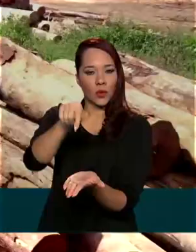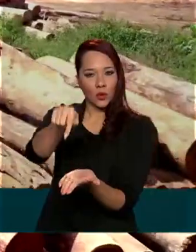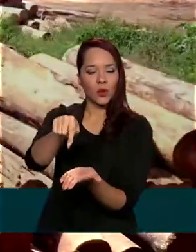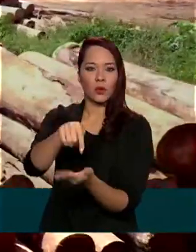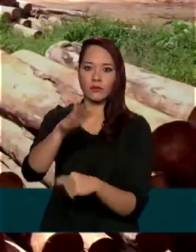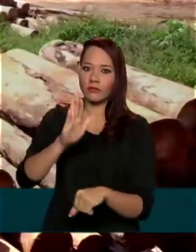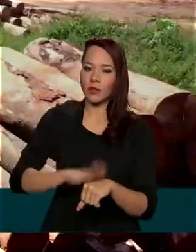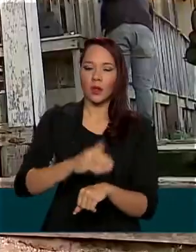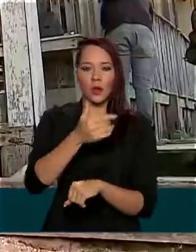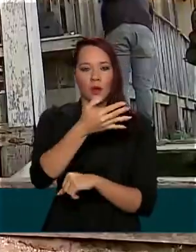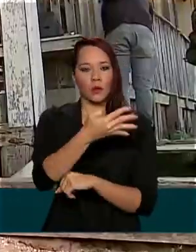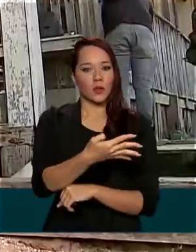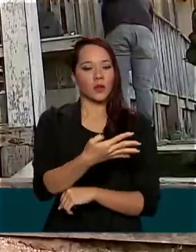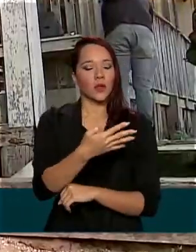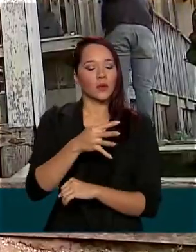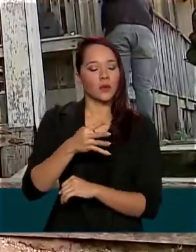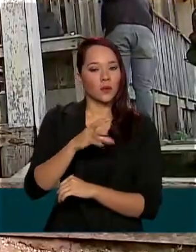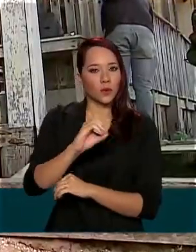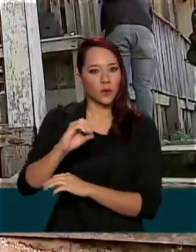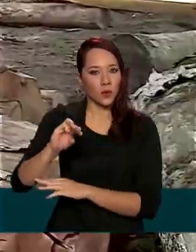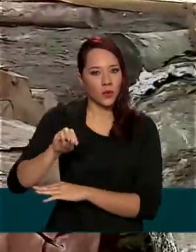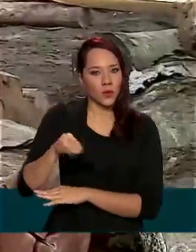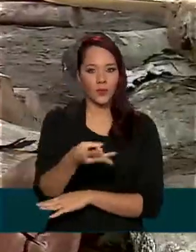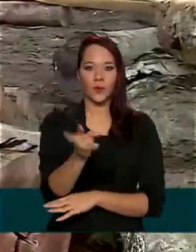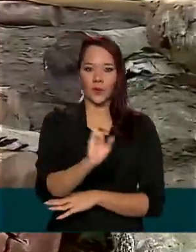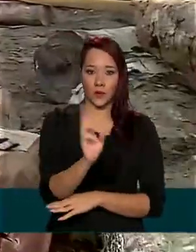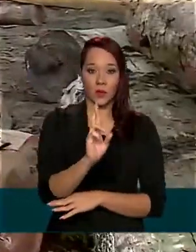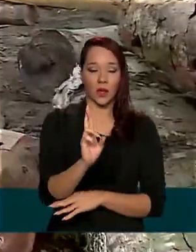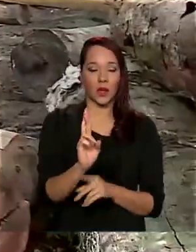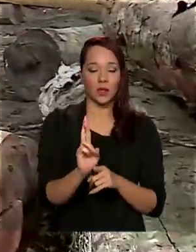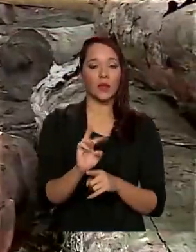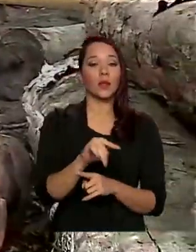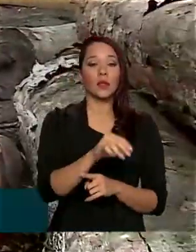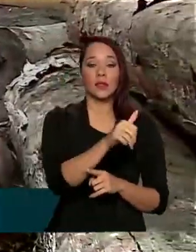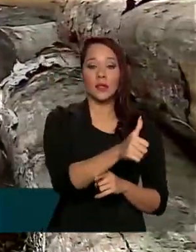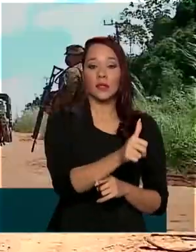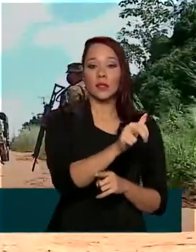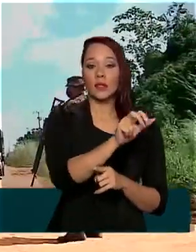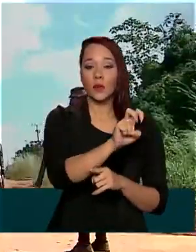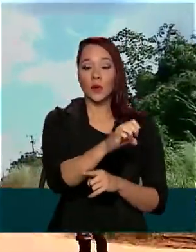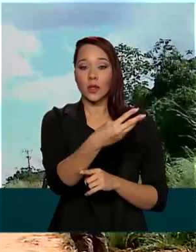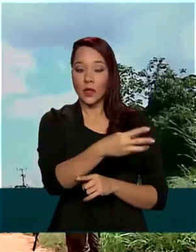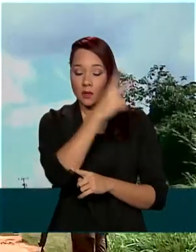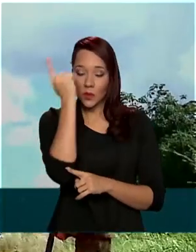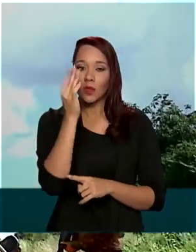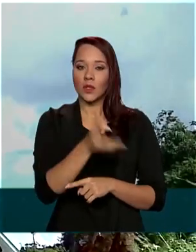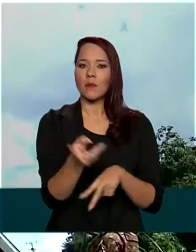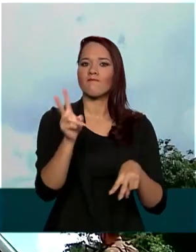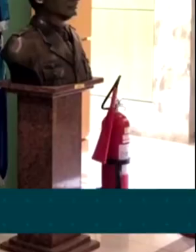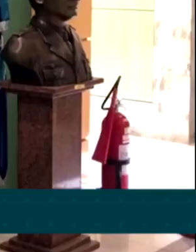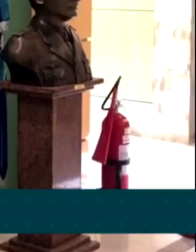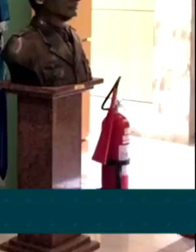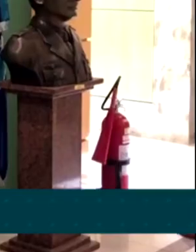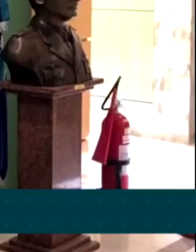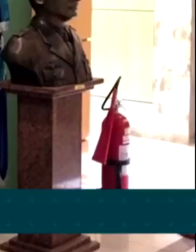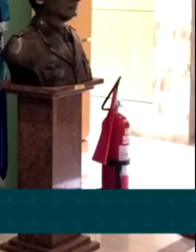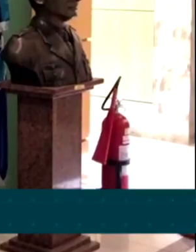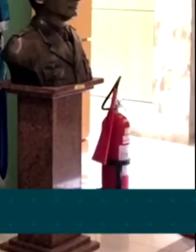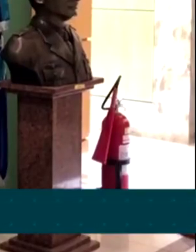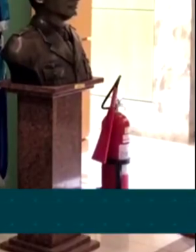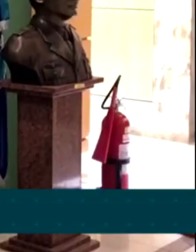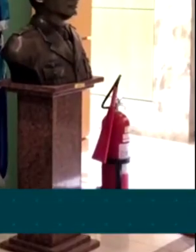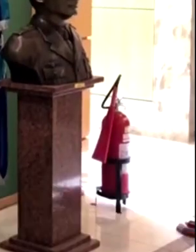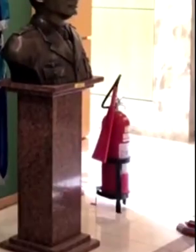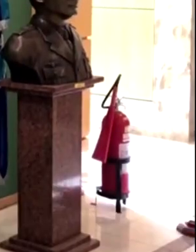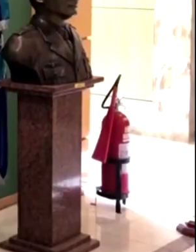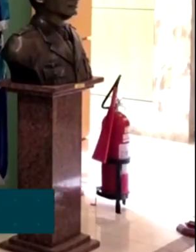ultrapassando os 400 milhões de reais. 153 pessoas foram presas em flagrante. O porta-voz